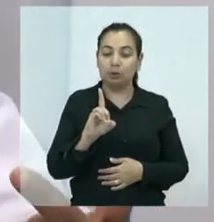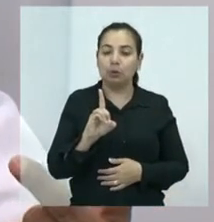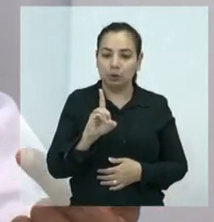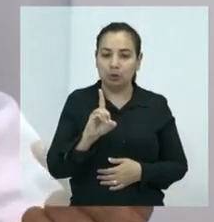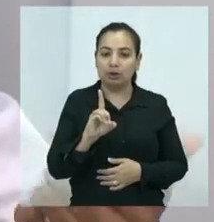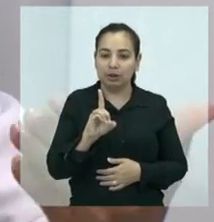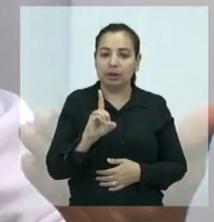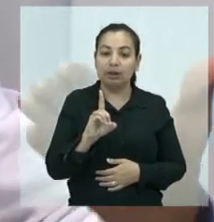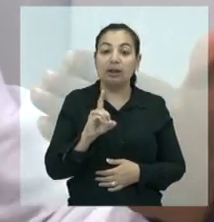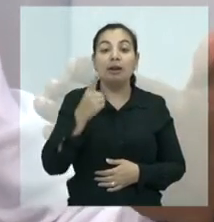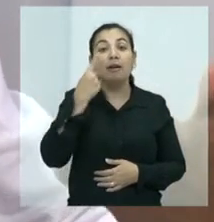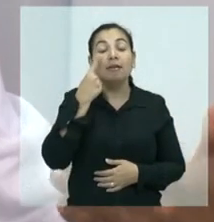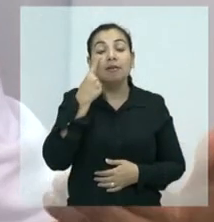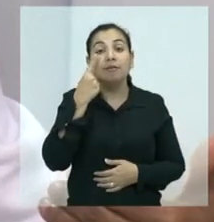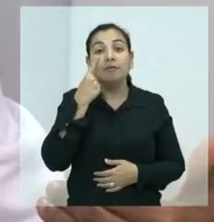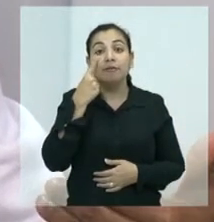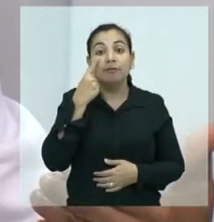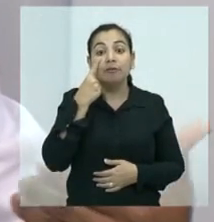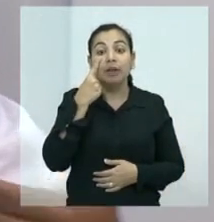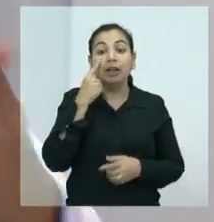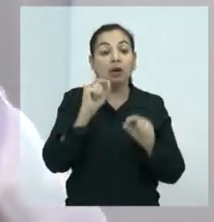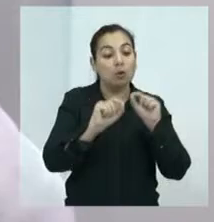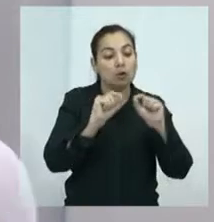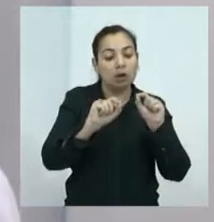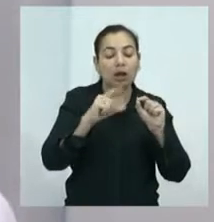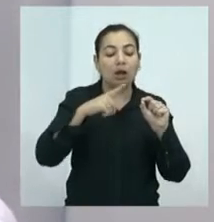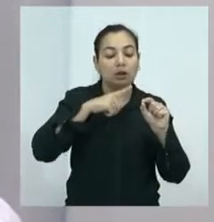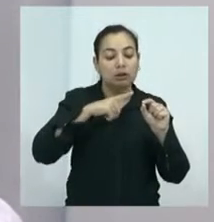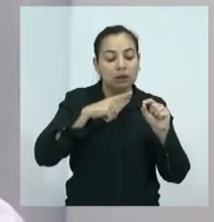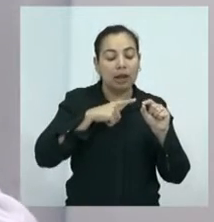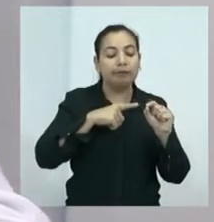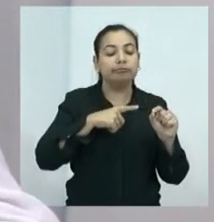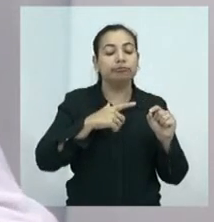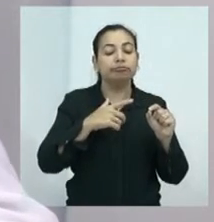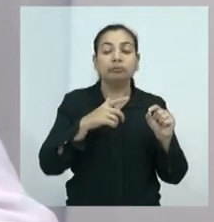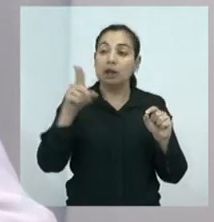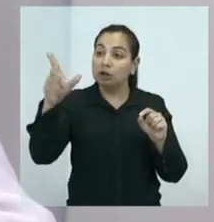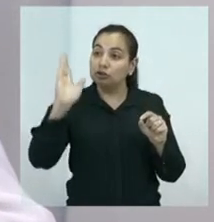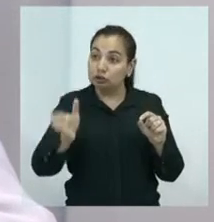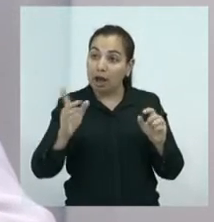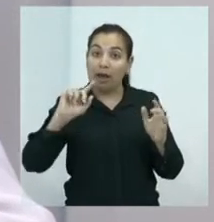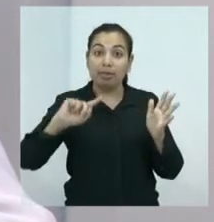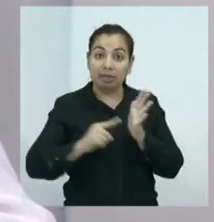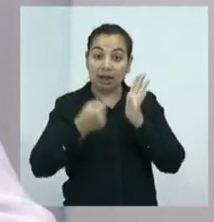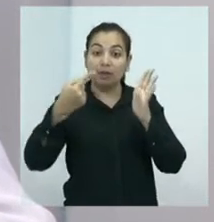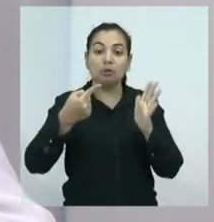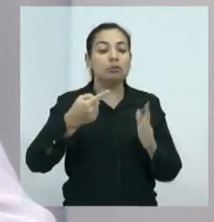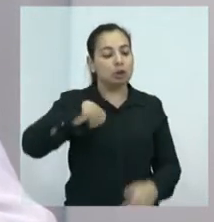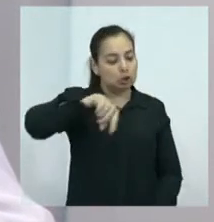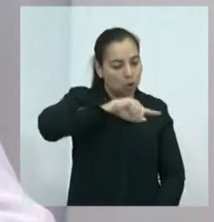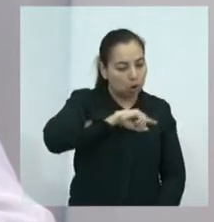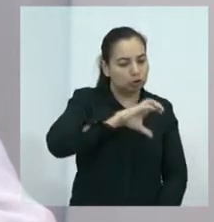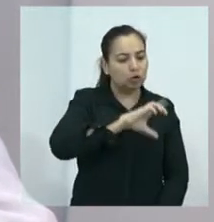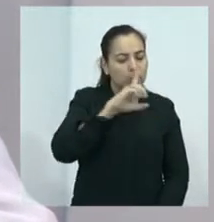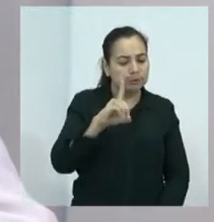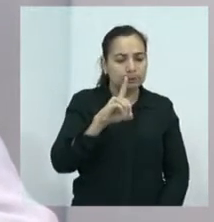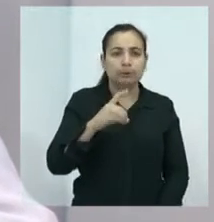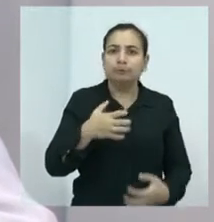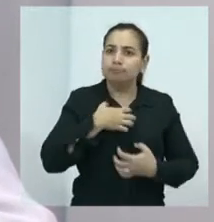não só as pessoas que sofreram as agressões fizeram essas denúncias, mas a coordenadoria sensibilizada também com isso